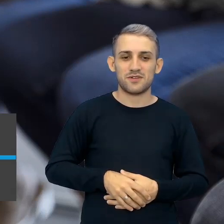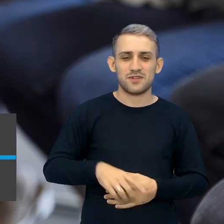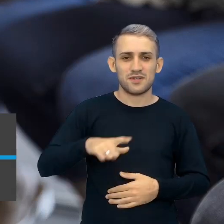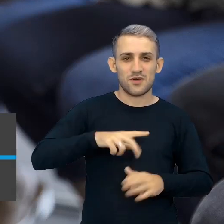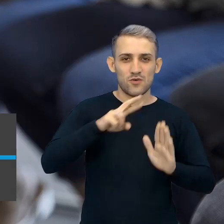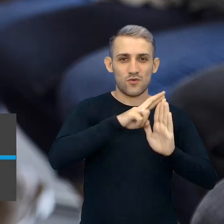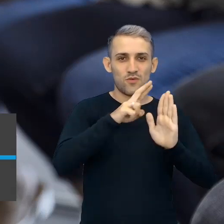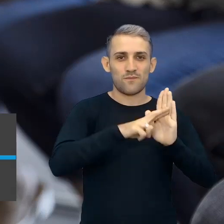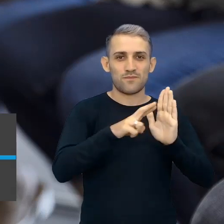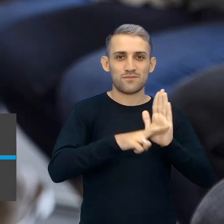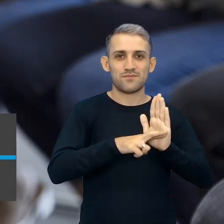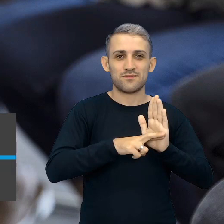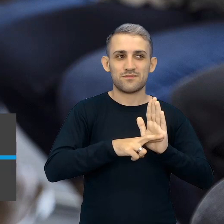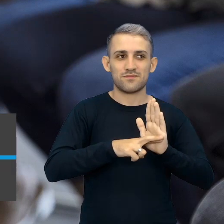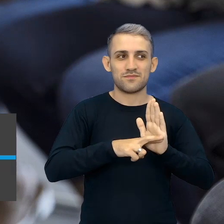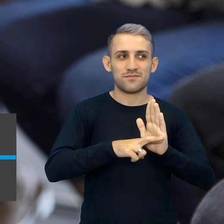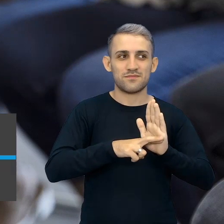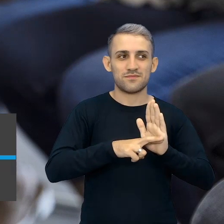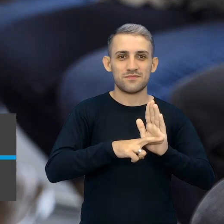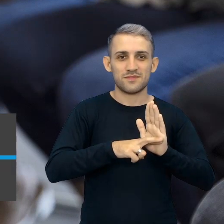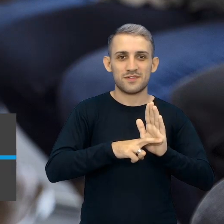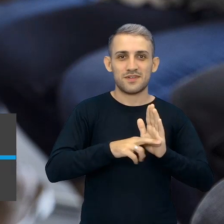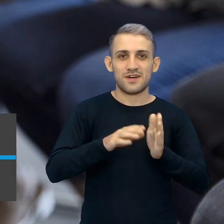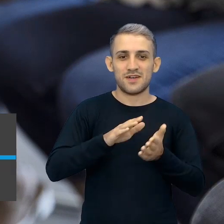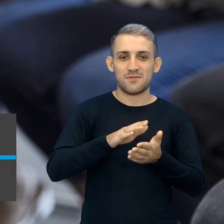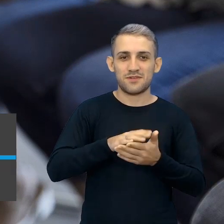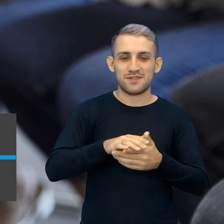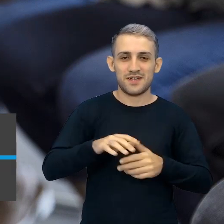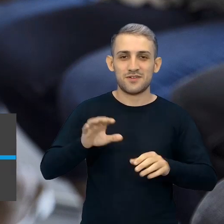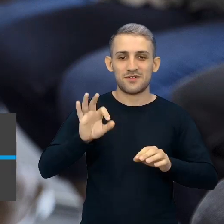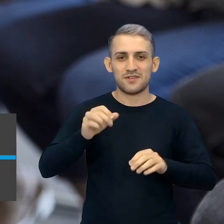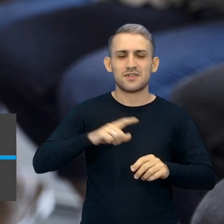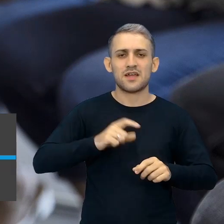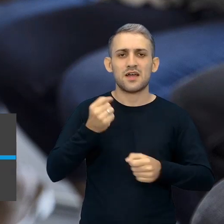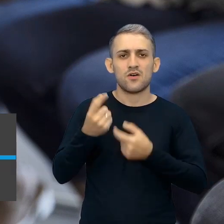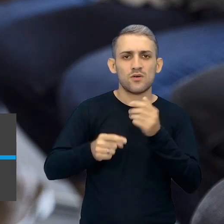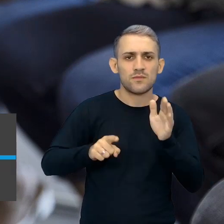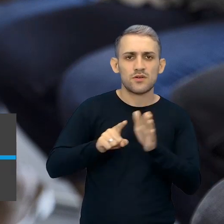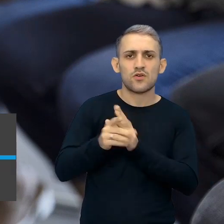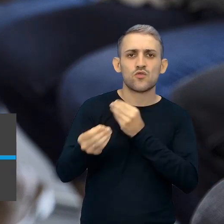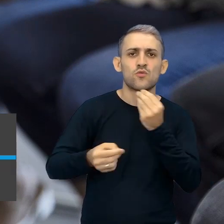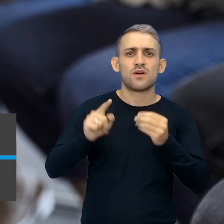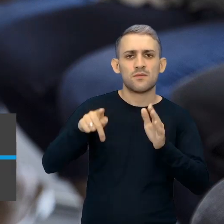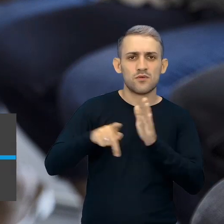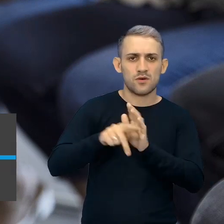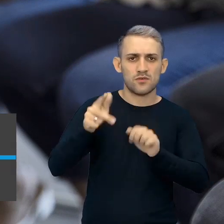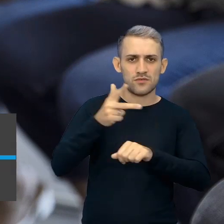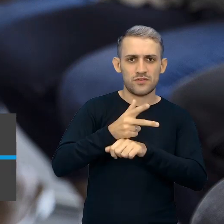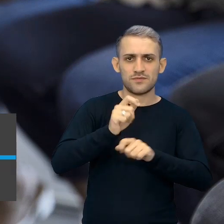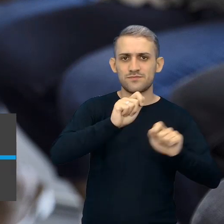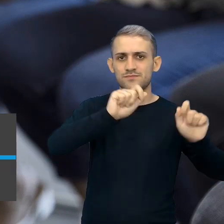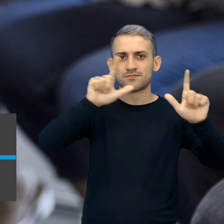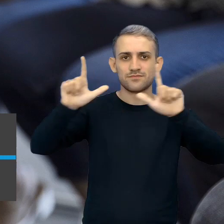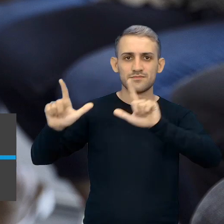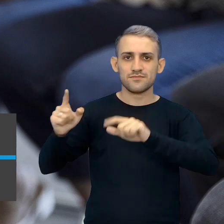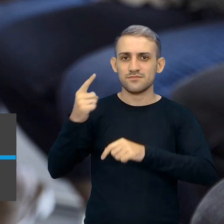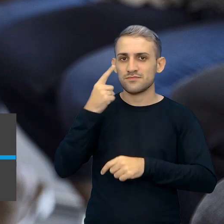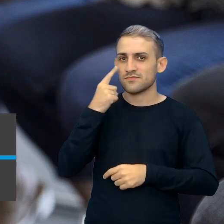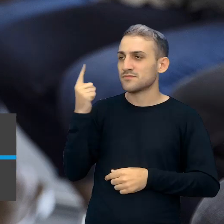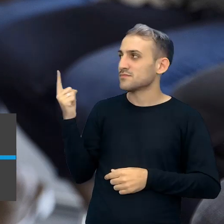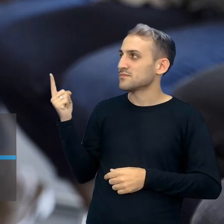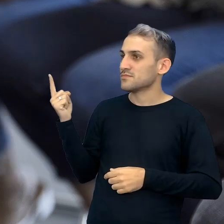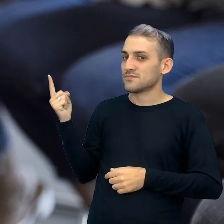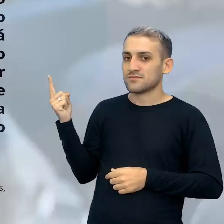até uma tela aqui para a gente poder falar, que é essa daqui, ó, que faz algumas perguntas. Como será meu vídeo? Pode pôr na tela para eles,